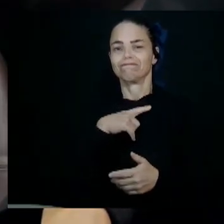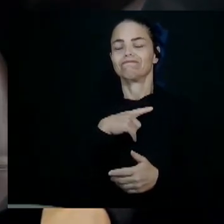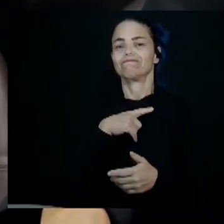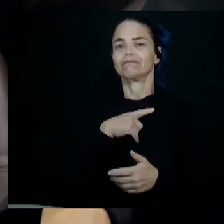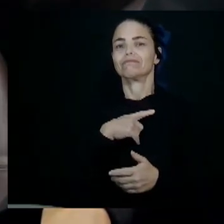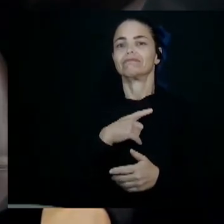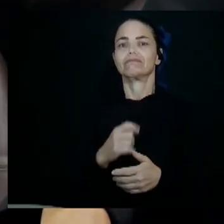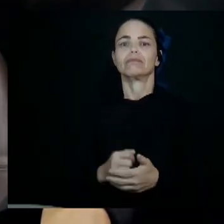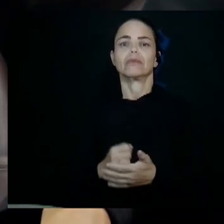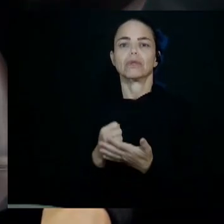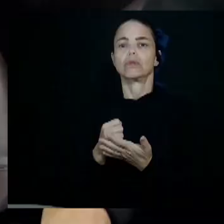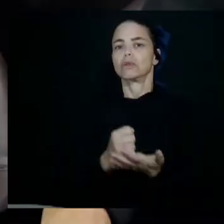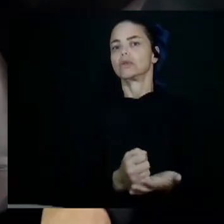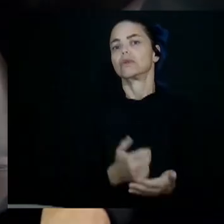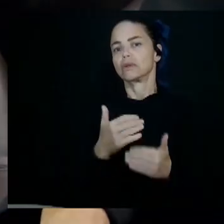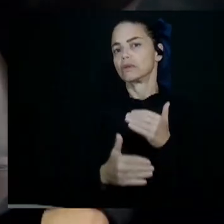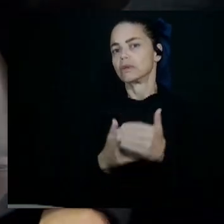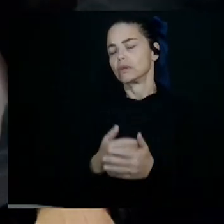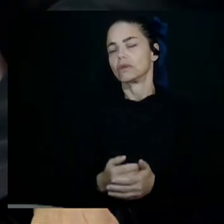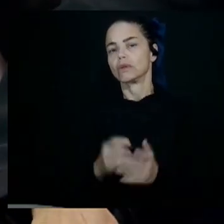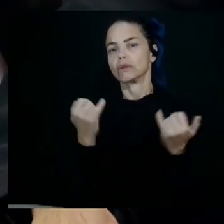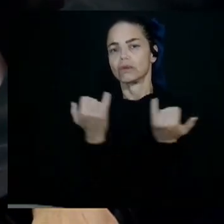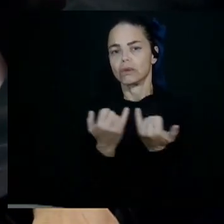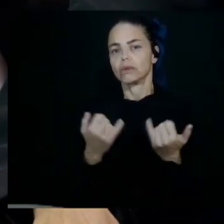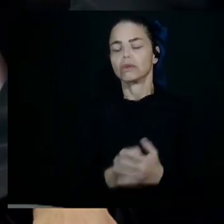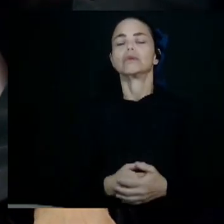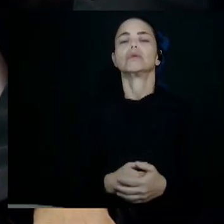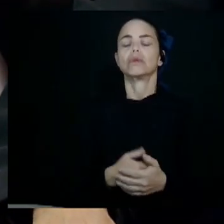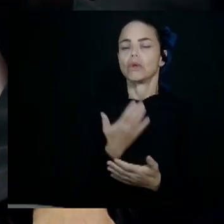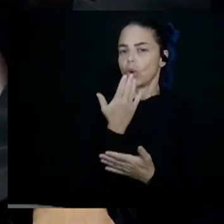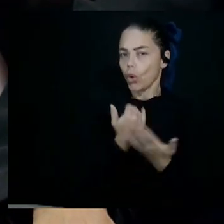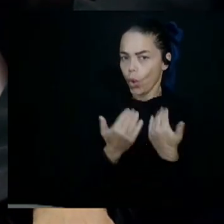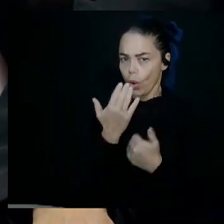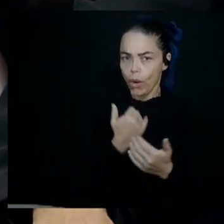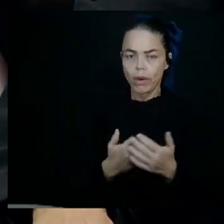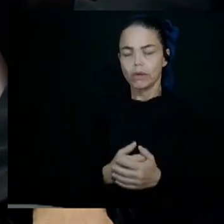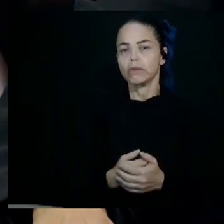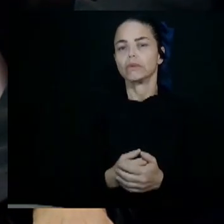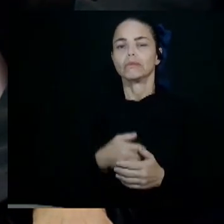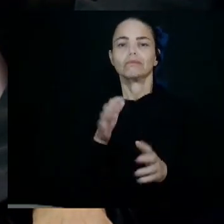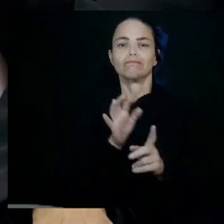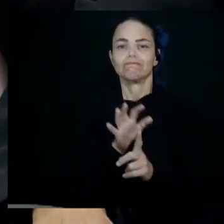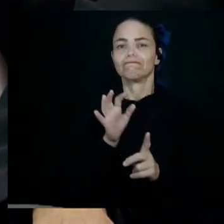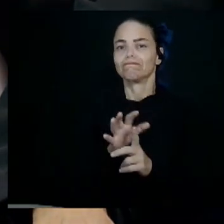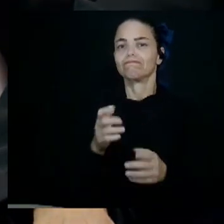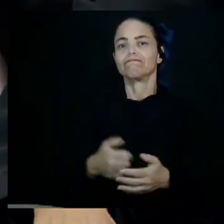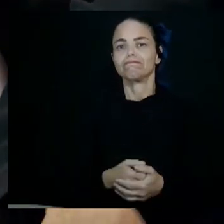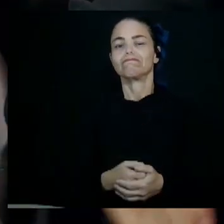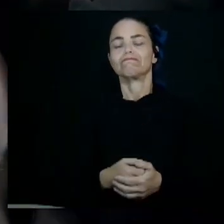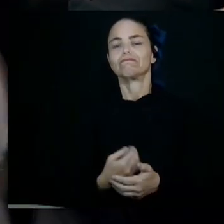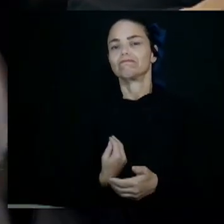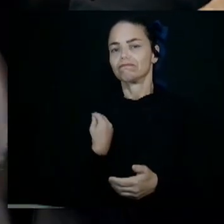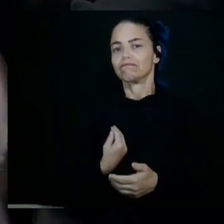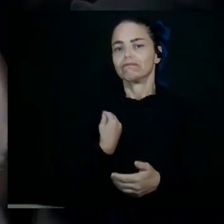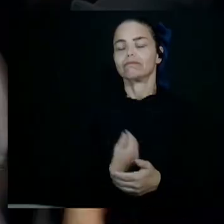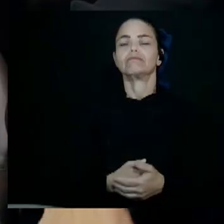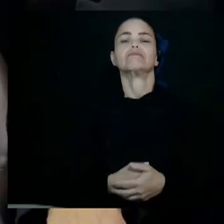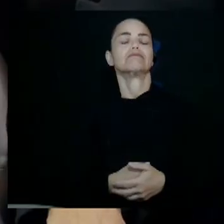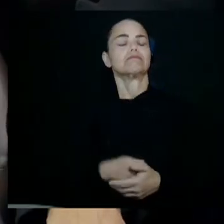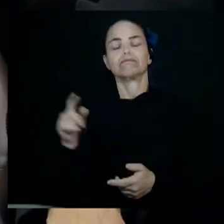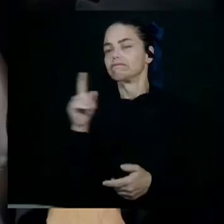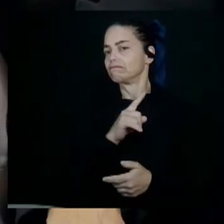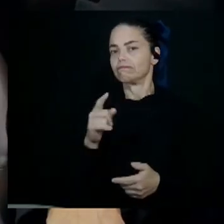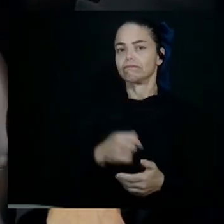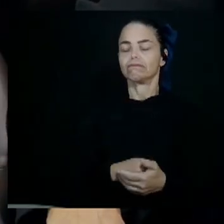beneficiada através da dieta. Aquilo que a gente come influencia tudo na nossa vida. Muito E não é nem uma bom. apologia